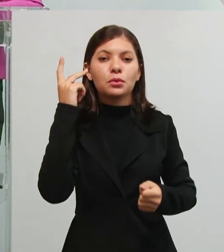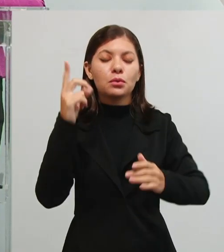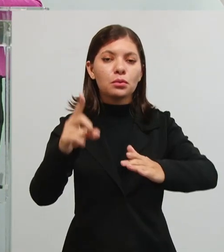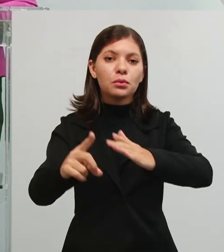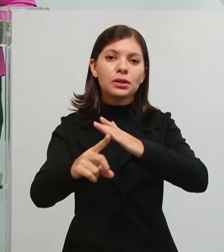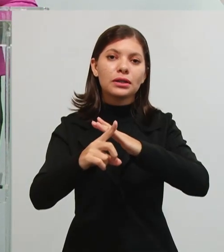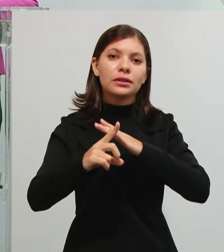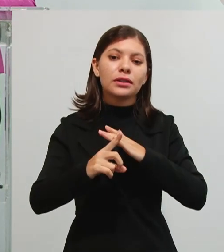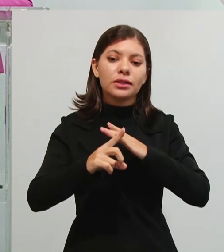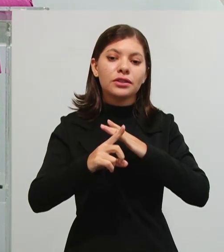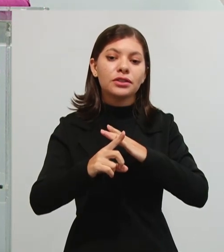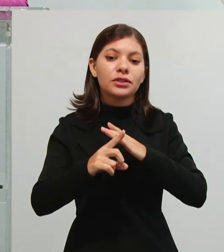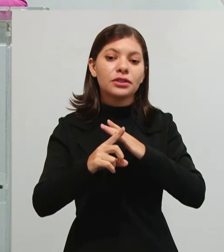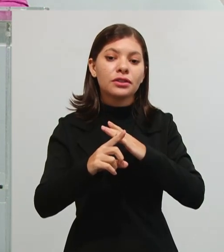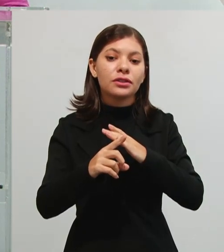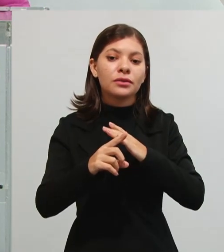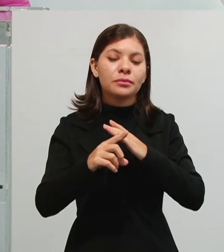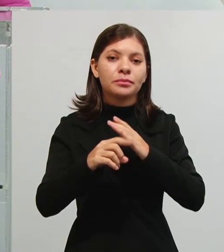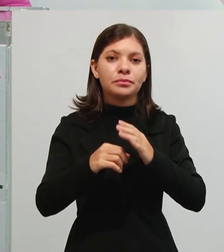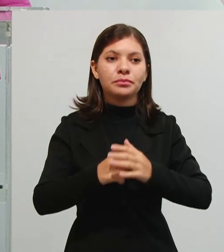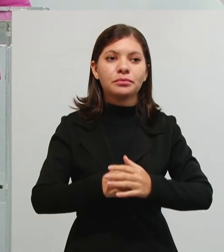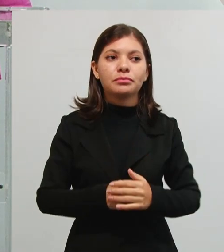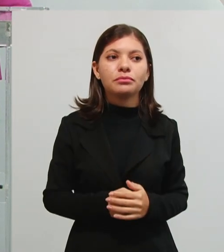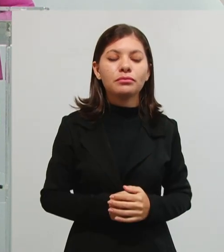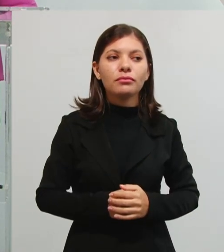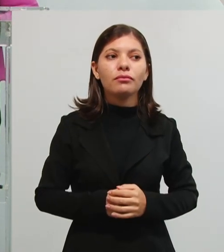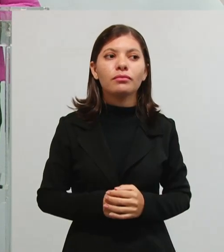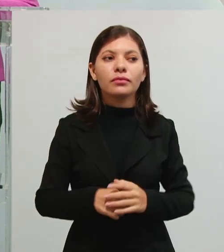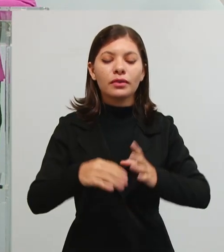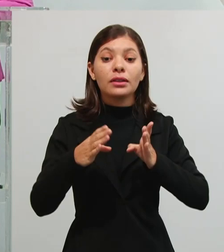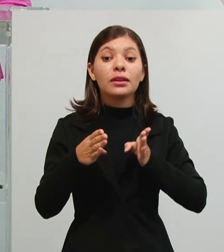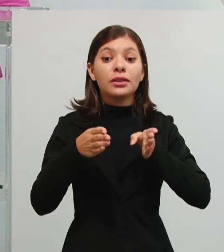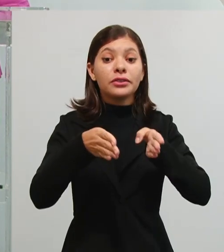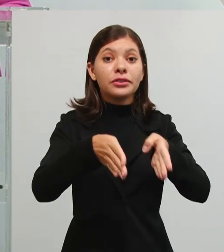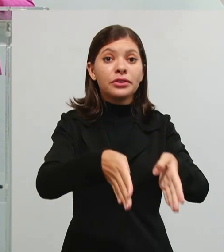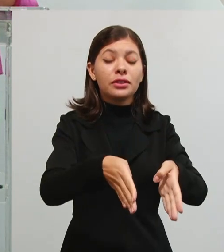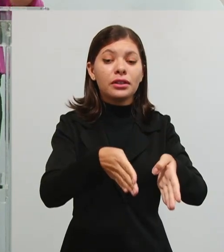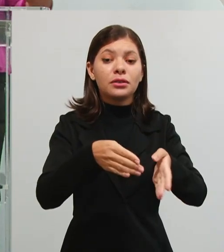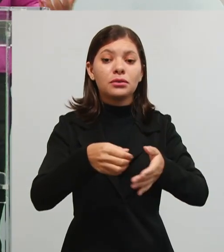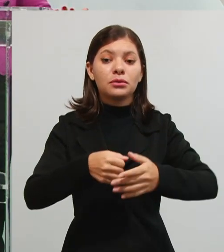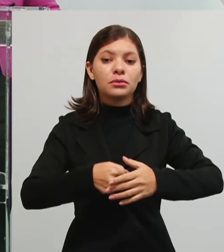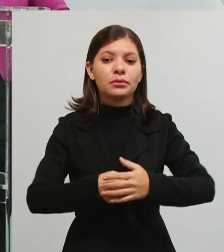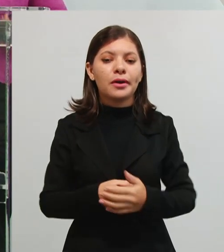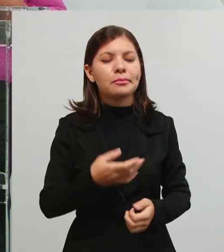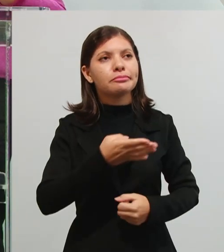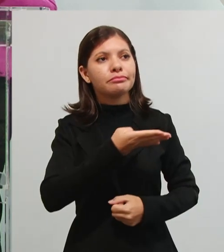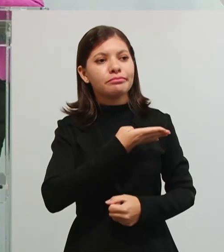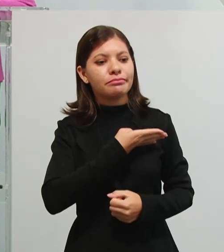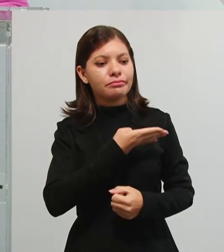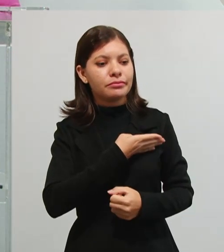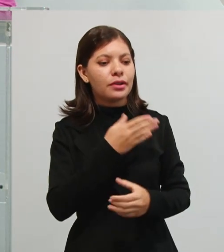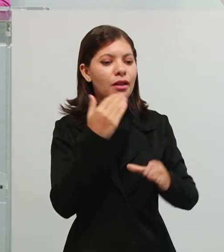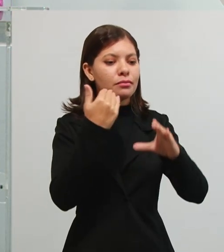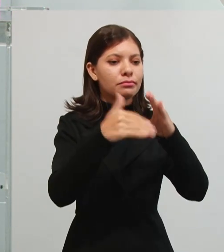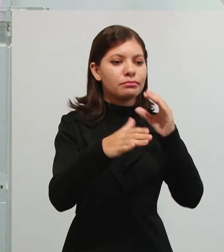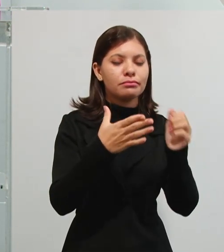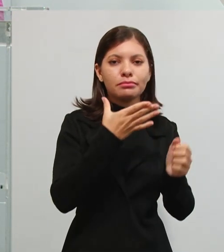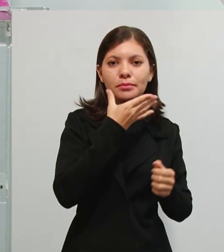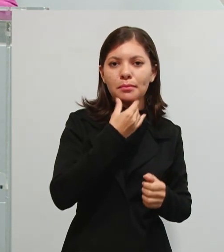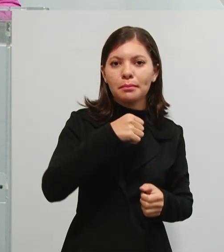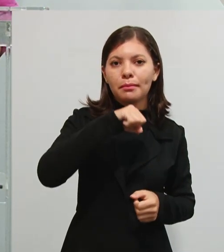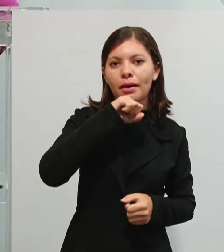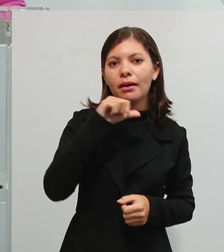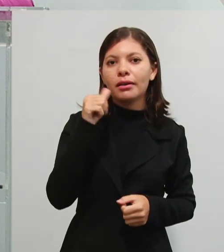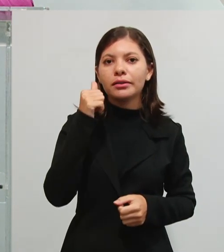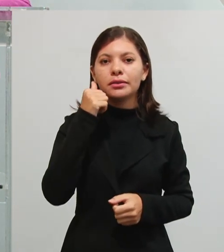cliente, você fala diretamente com o cliente. Você não vai deixar recados para o colega, para o pai, para a mãe,